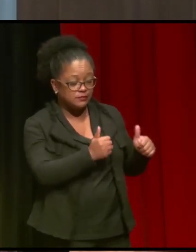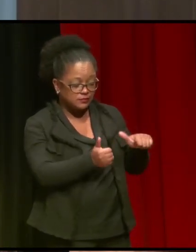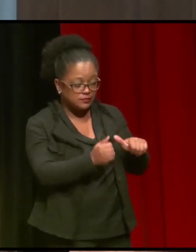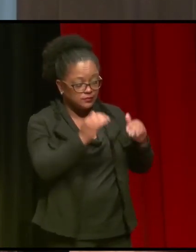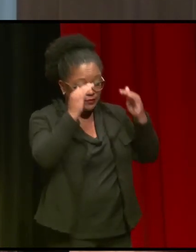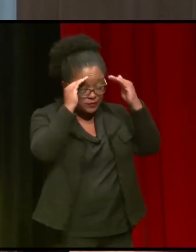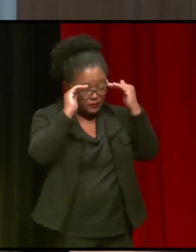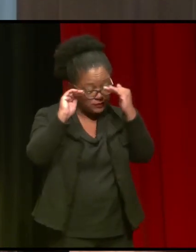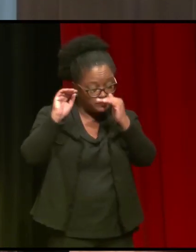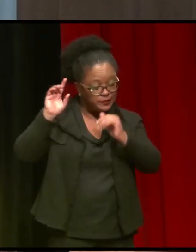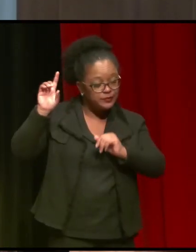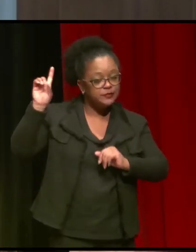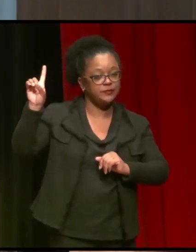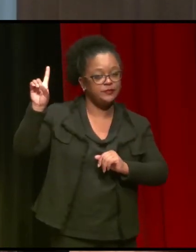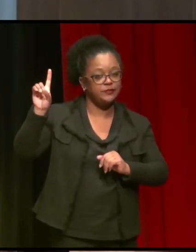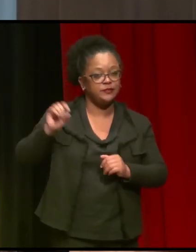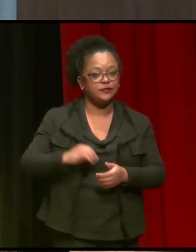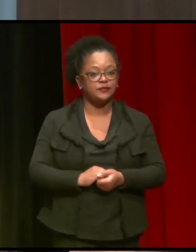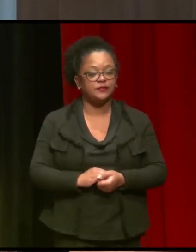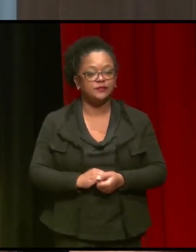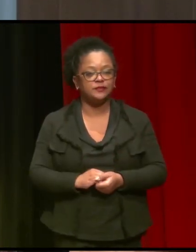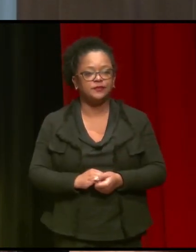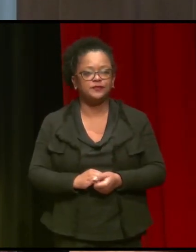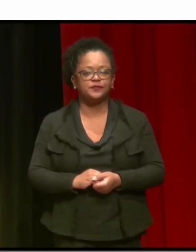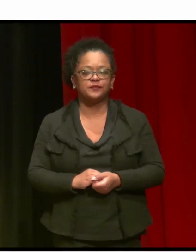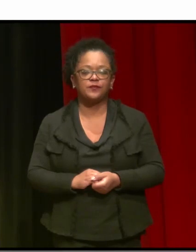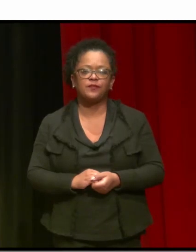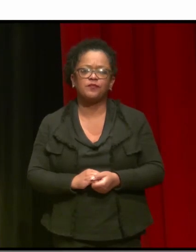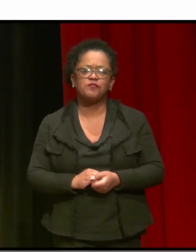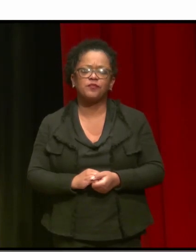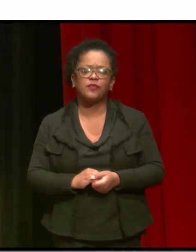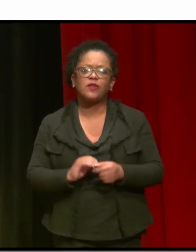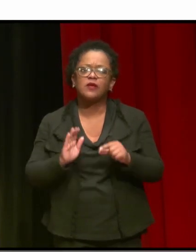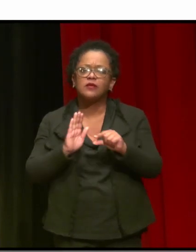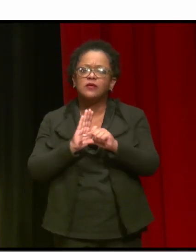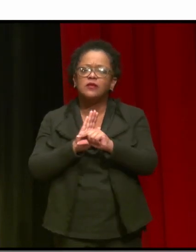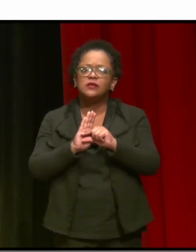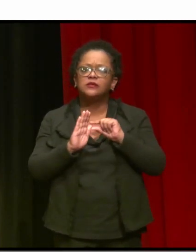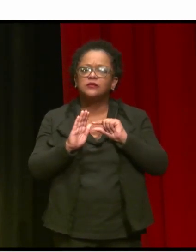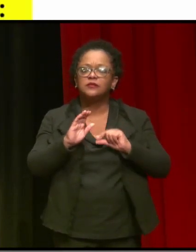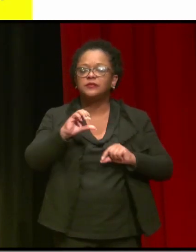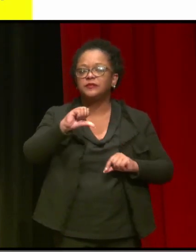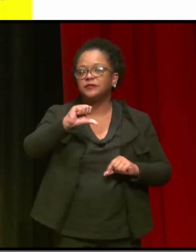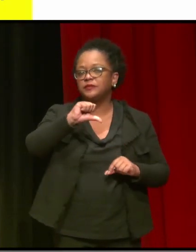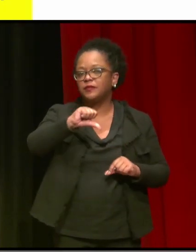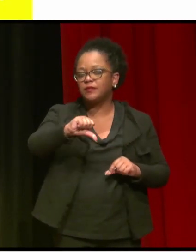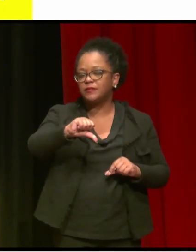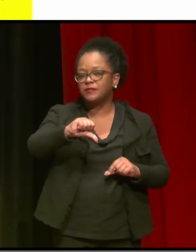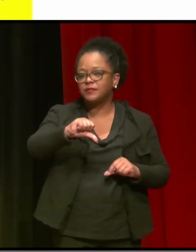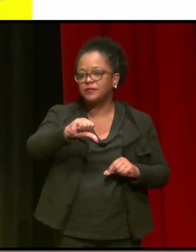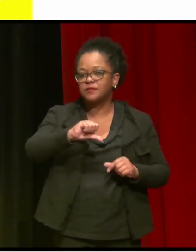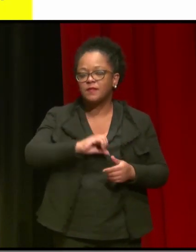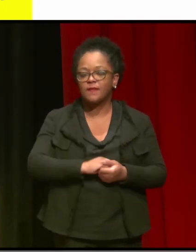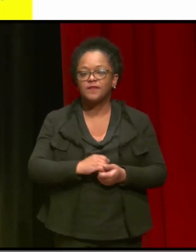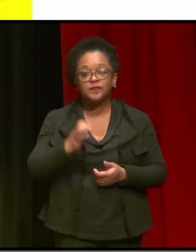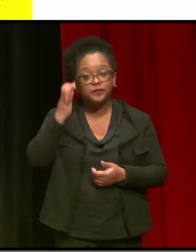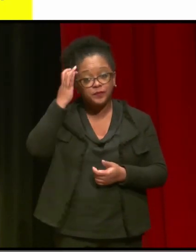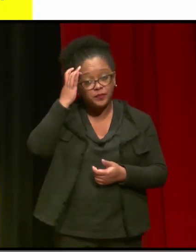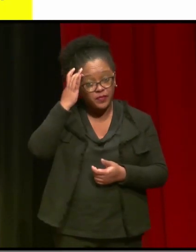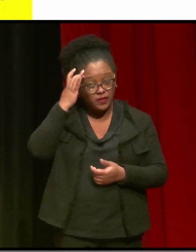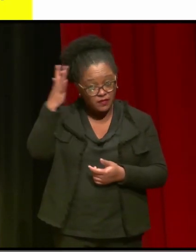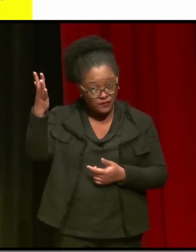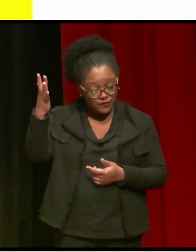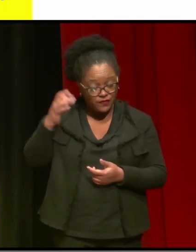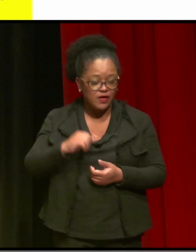cumprir. Como você entende a pergunta do versículo 9, gente? Lá. O que é mais fácil, dizer